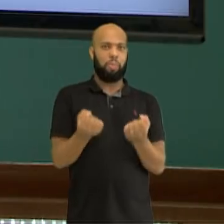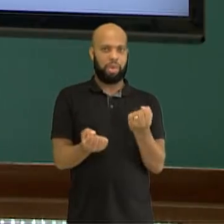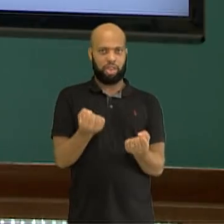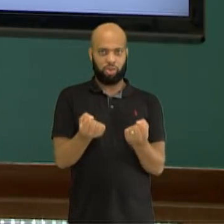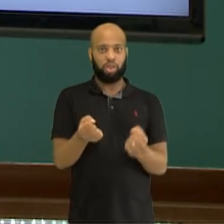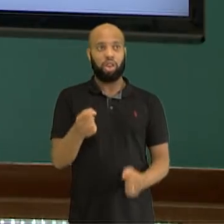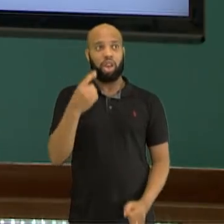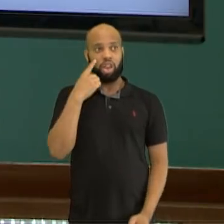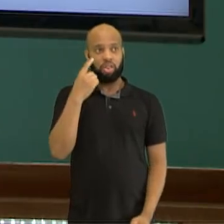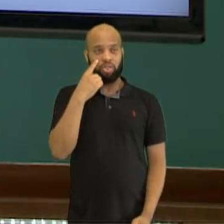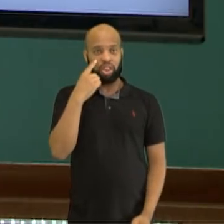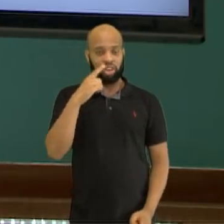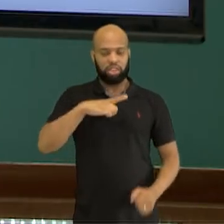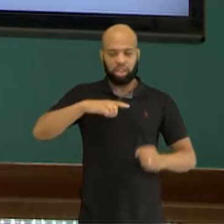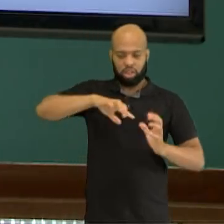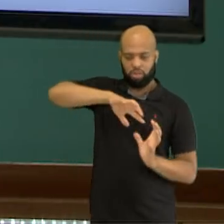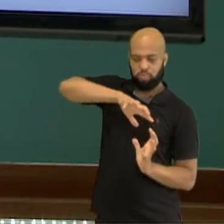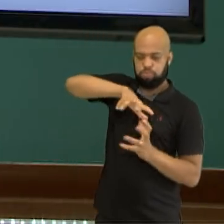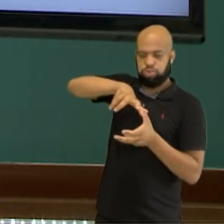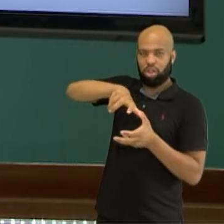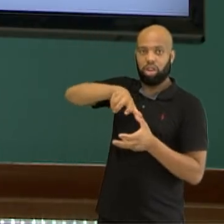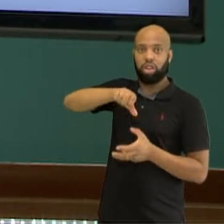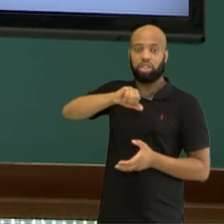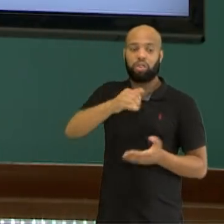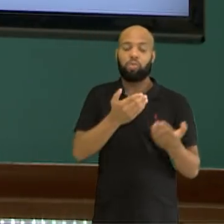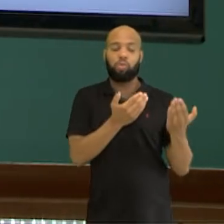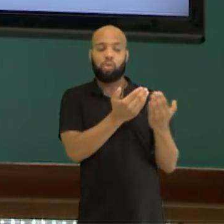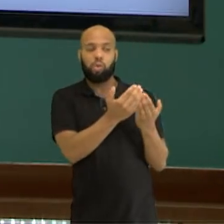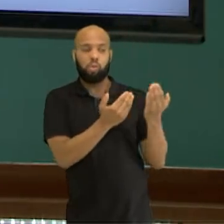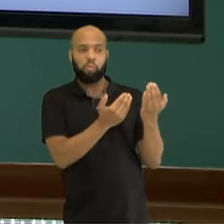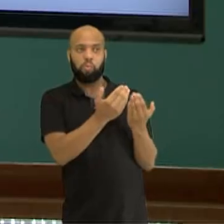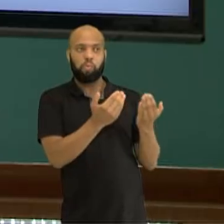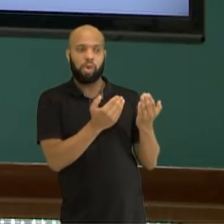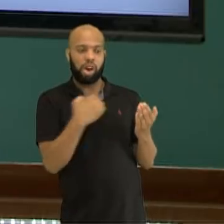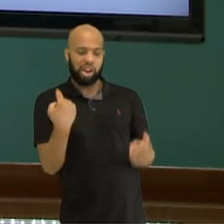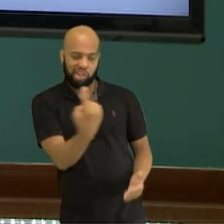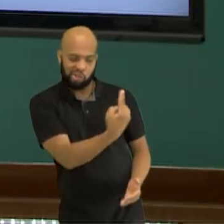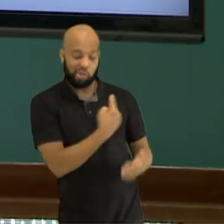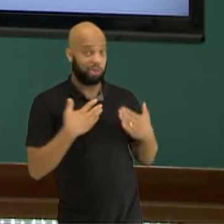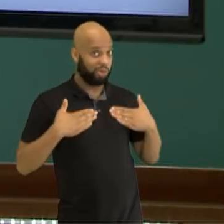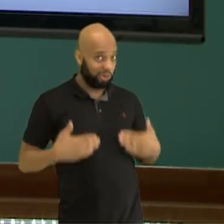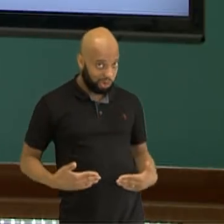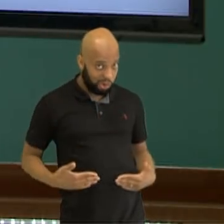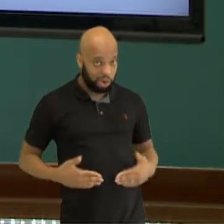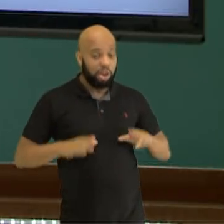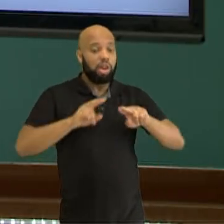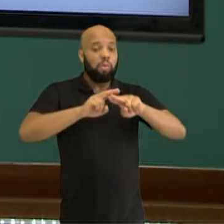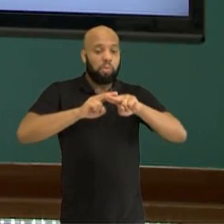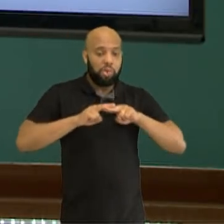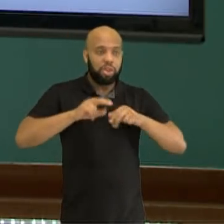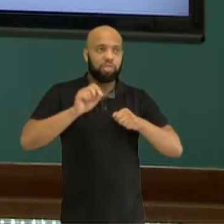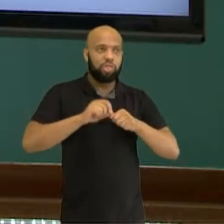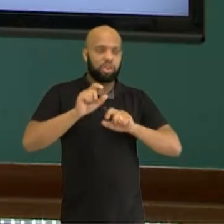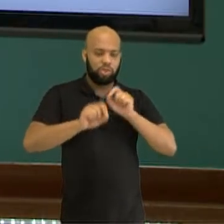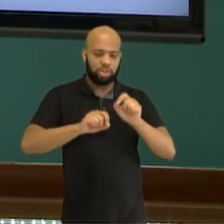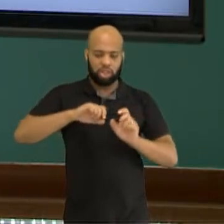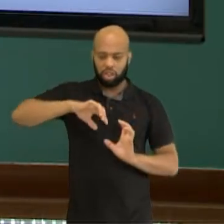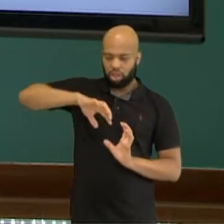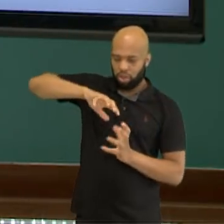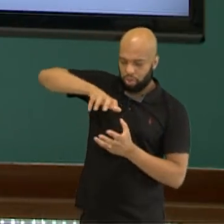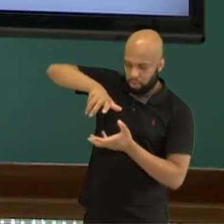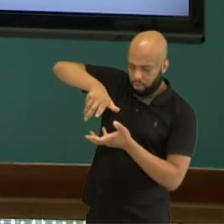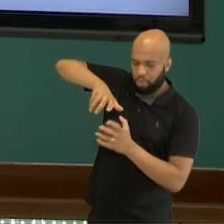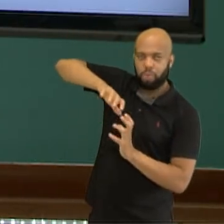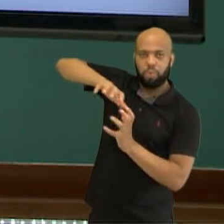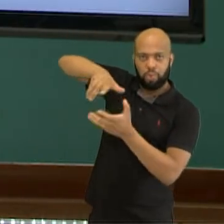o tamanho do nosso planeta se compararmos ao tamanho dos nossos corpos. Por isso que ele faz o seu movimento de rotação e